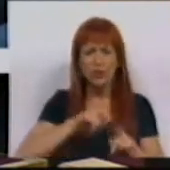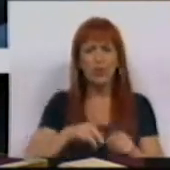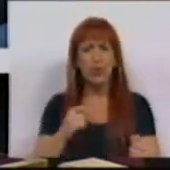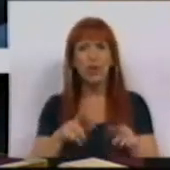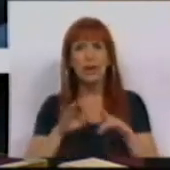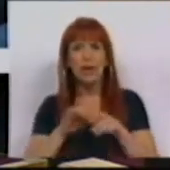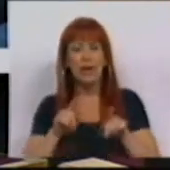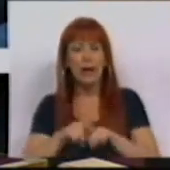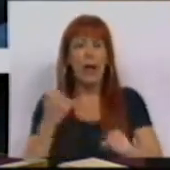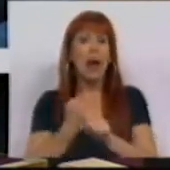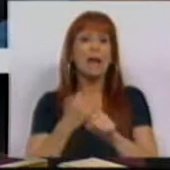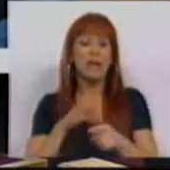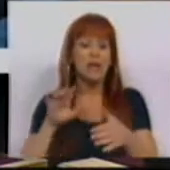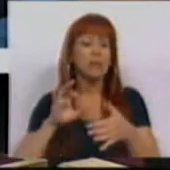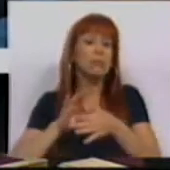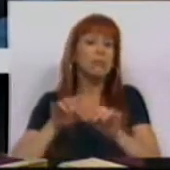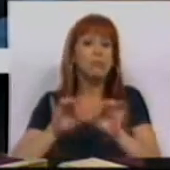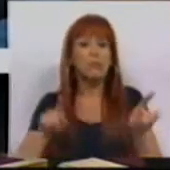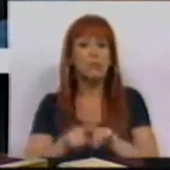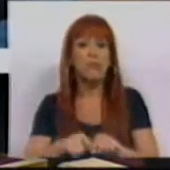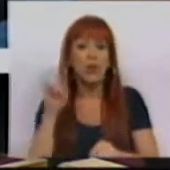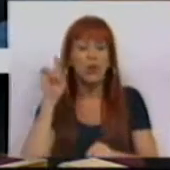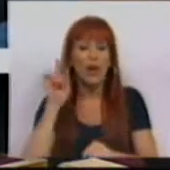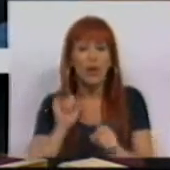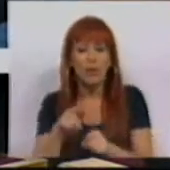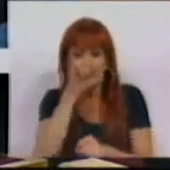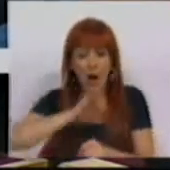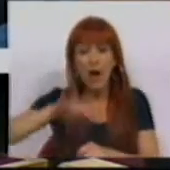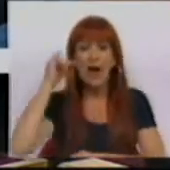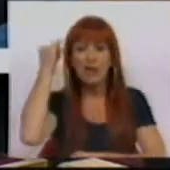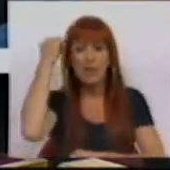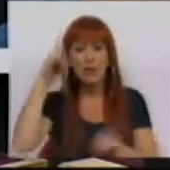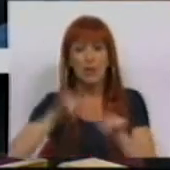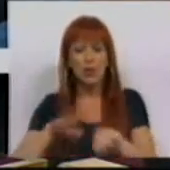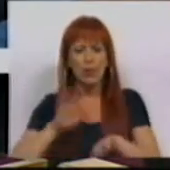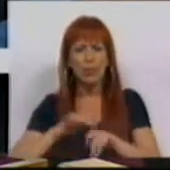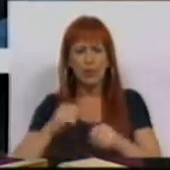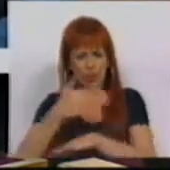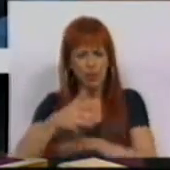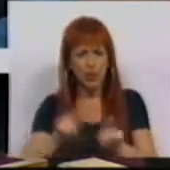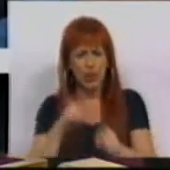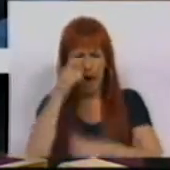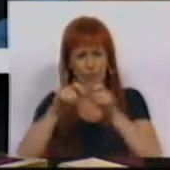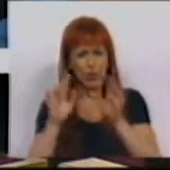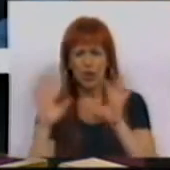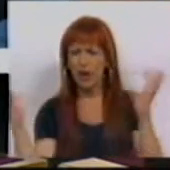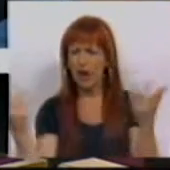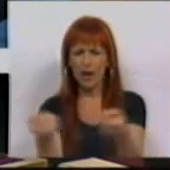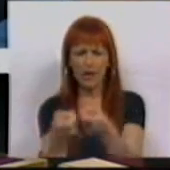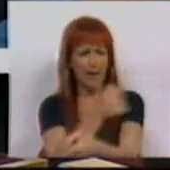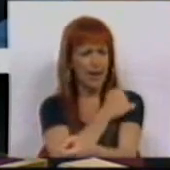pela manutenção de atividades concentâneas com o seu valor ecológico e, muito especialmente, pelo bom enquadramento das populações ali